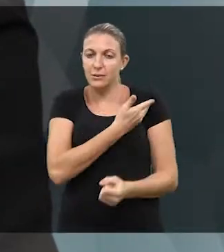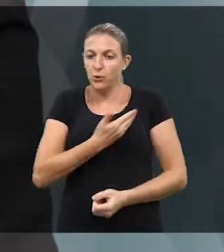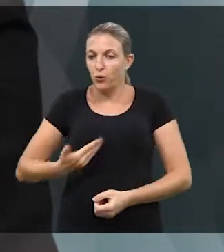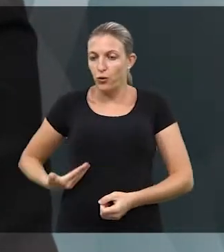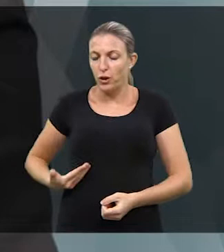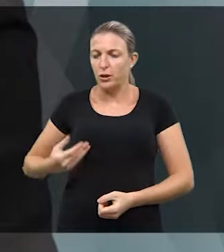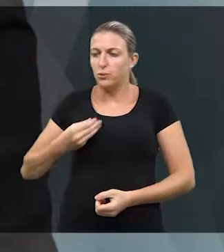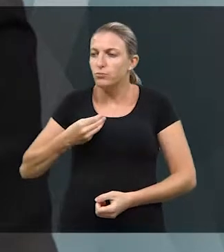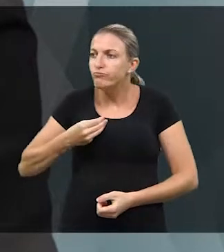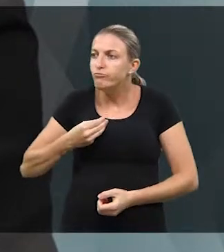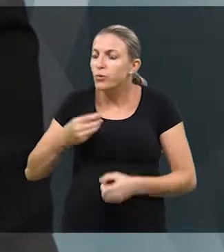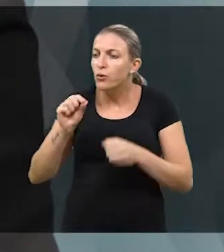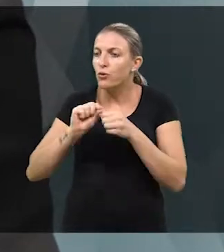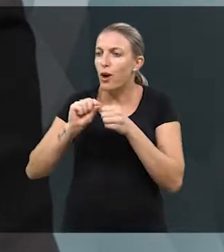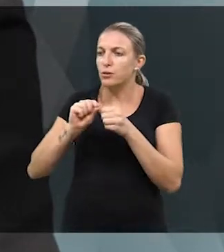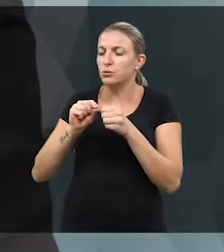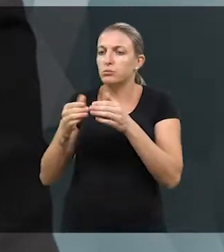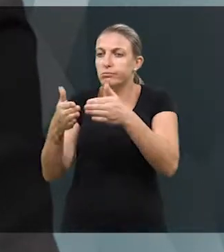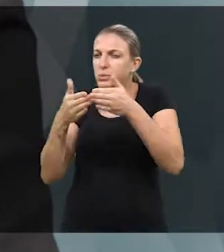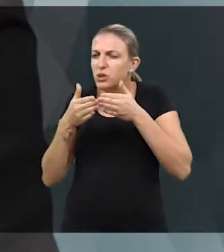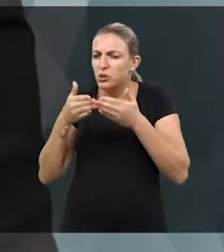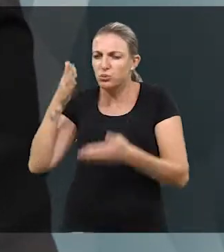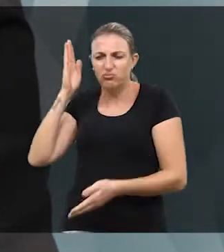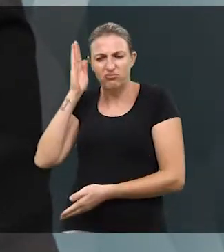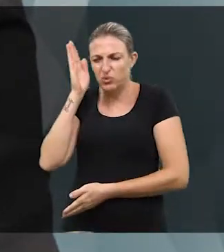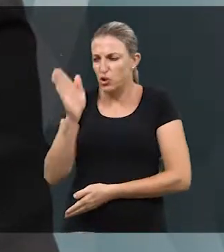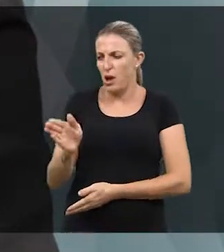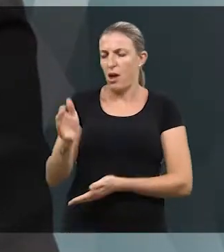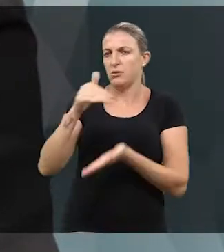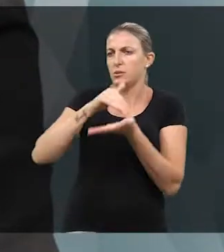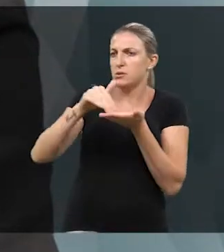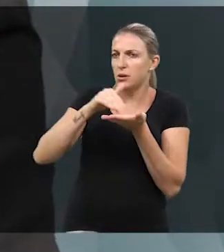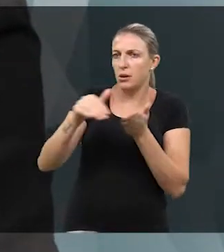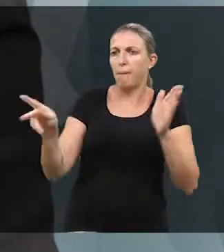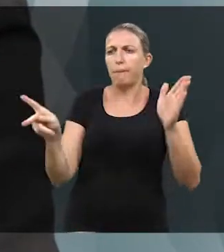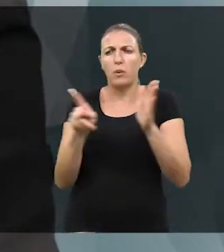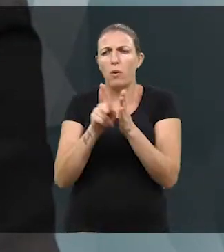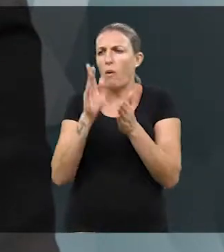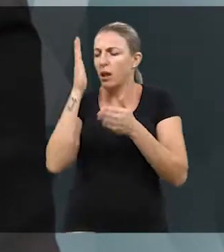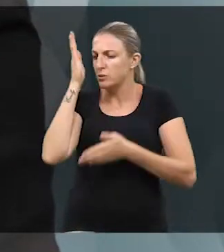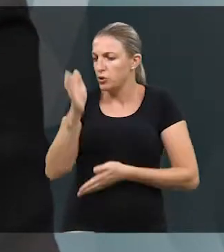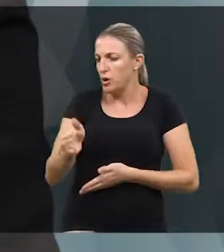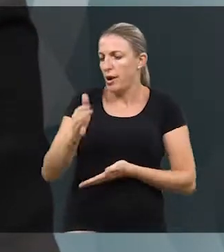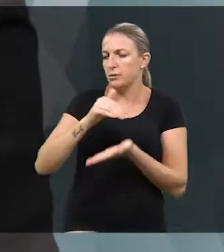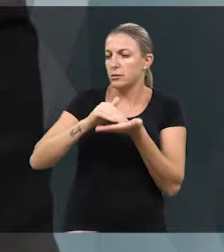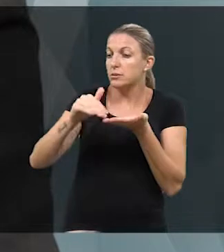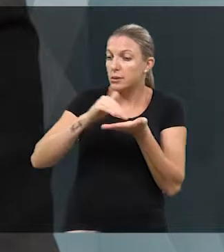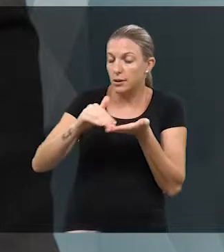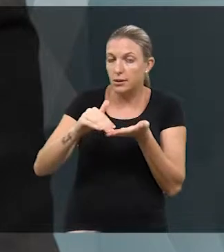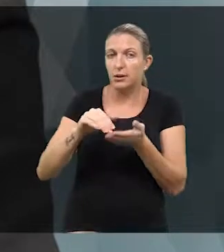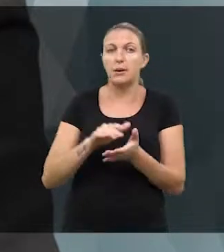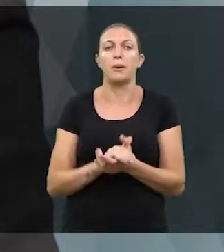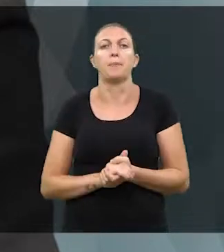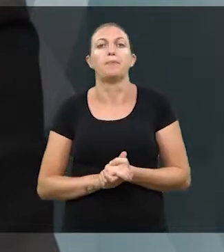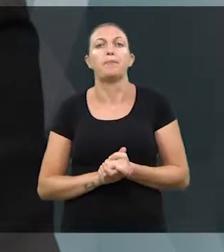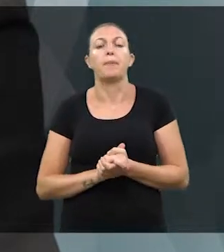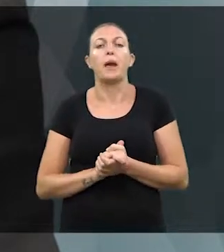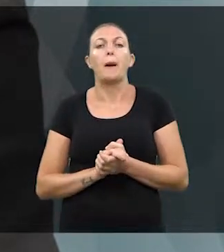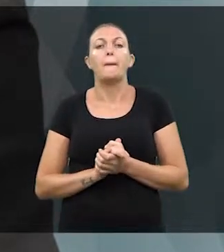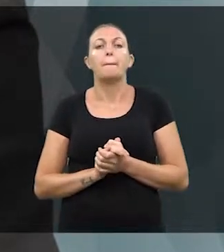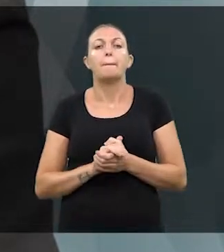pedidos diretamente na secretaria né então a gente protocol direto ao entrega o secretário enfim só que é